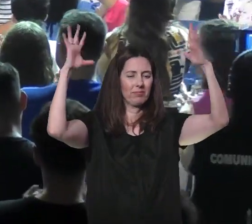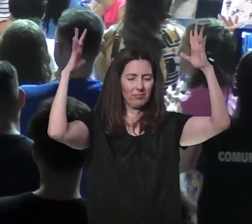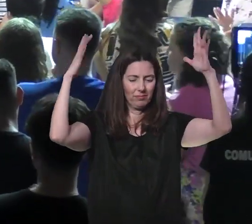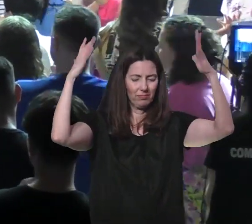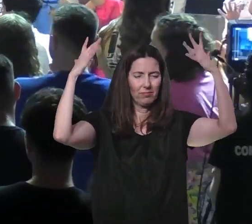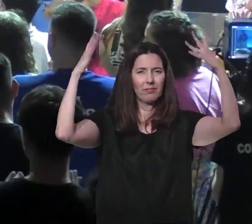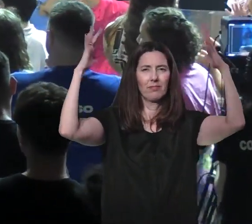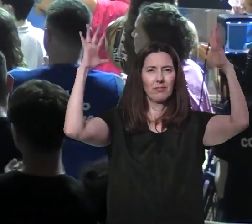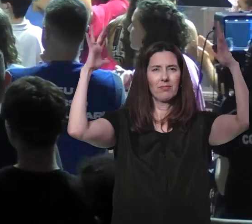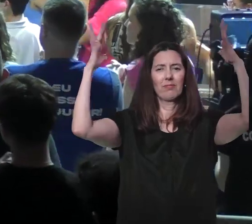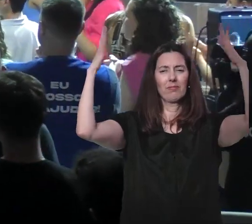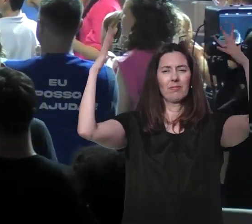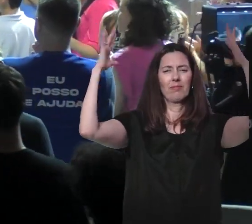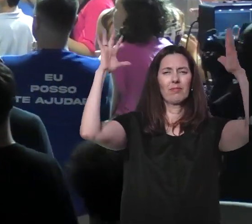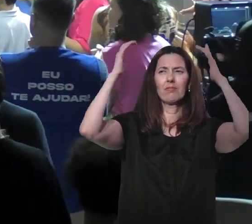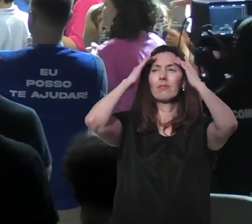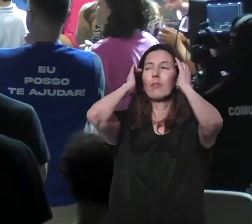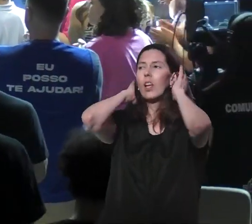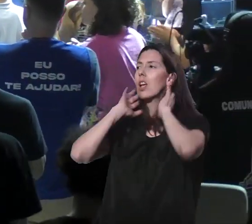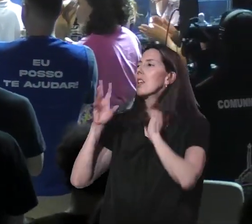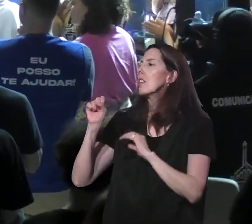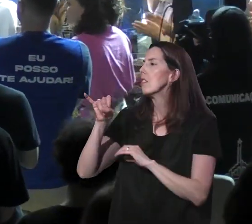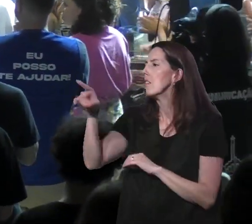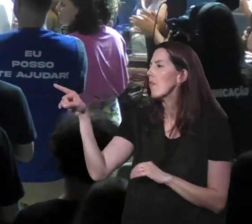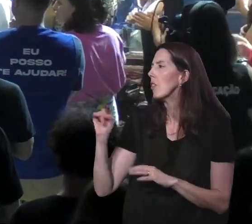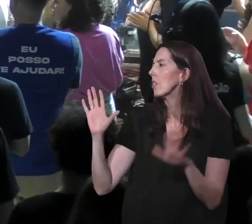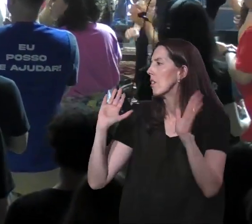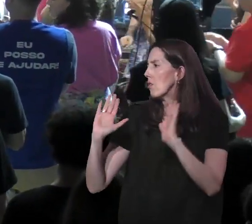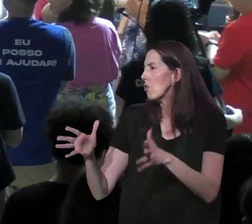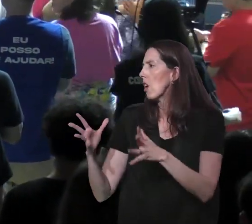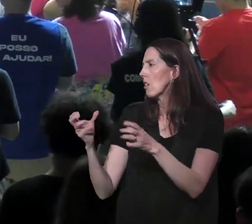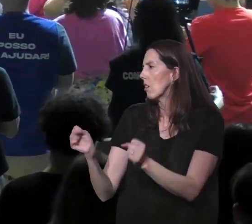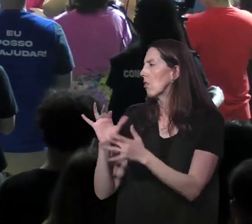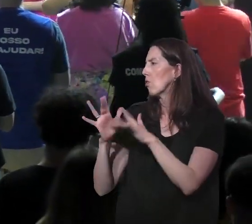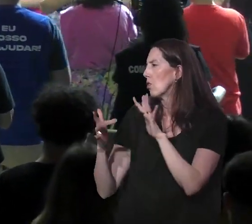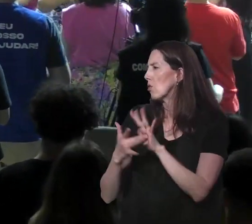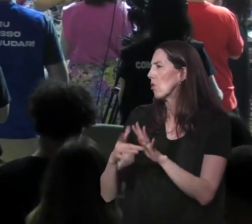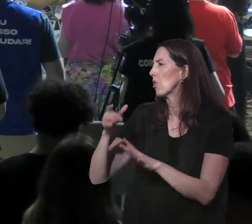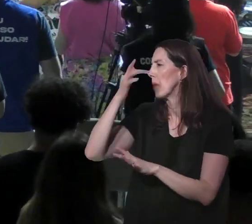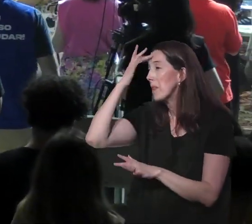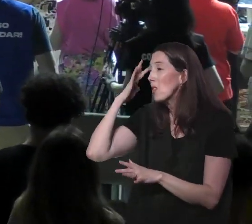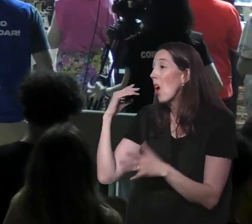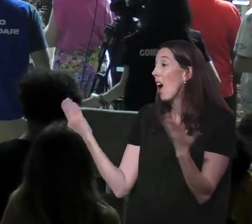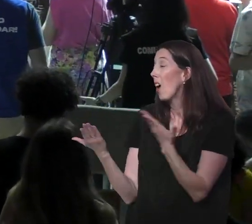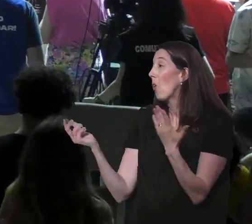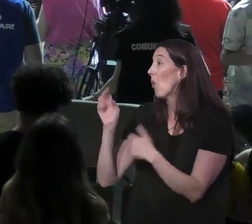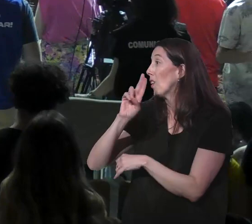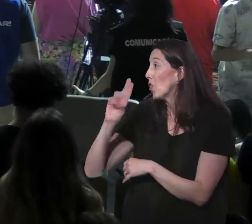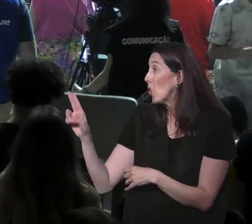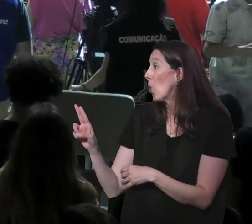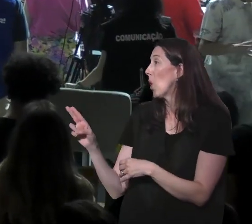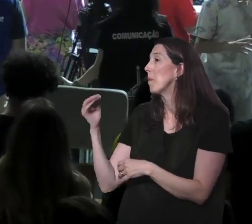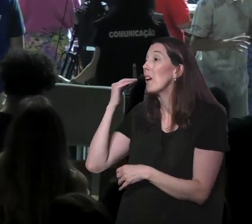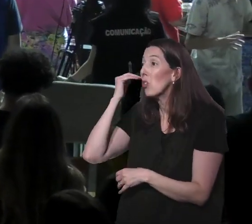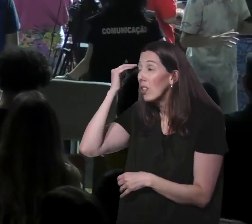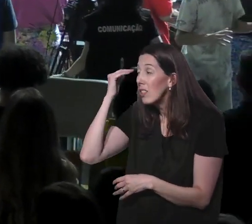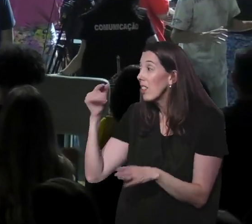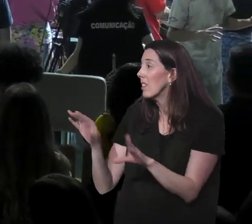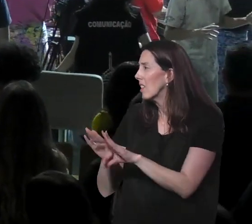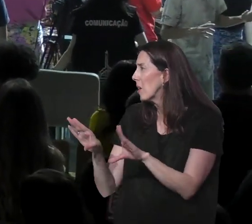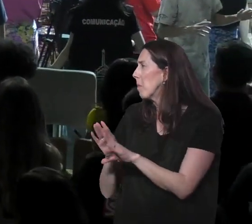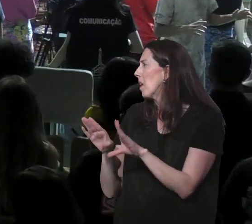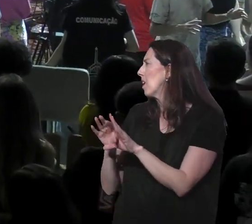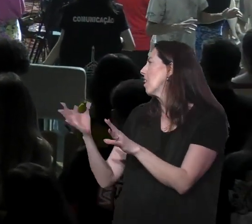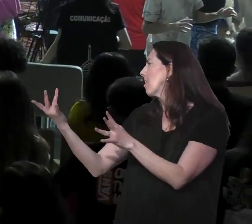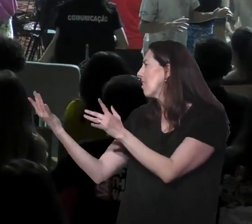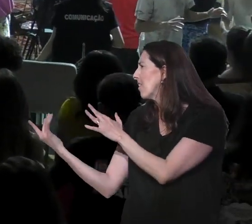Você que entregou a sua vida para Jesus, quem é mais velho, vai com o pessoal de verde ali, por favor, dá o seu nome ali para eles. E os adolescentes aqui, ó, podem